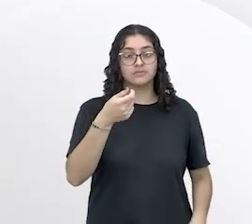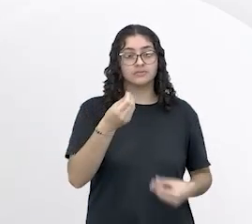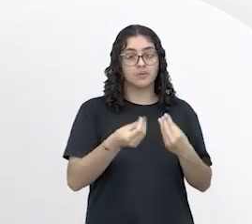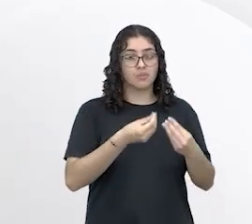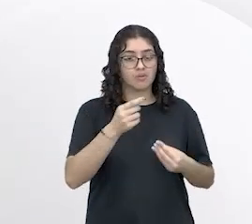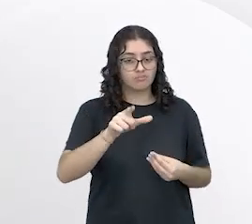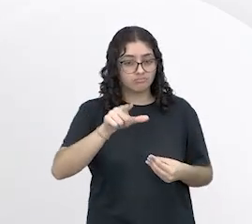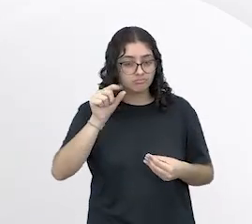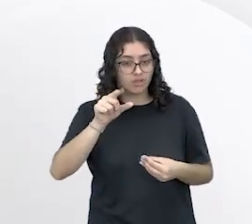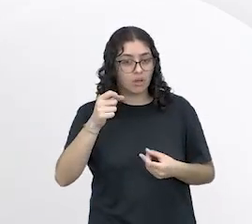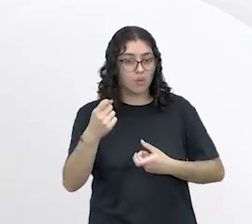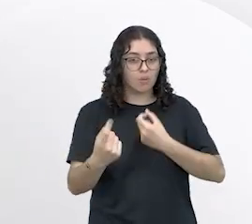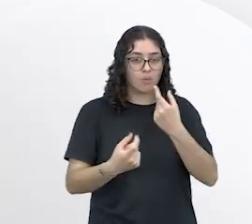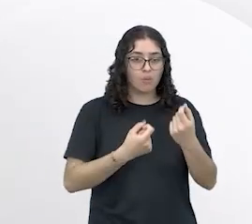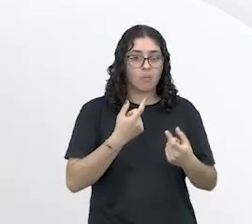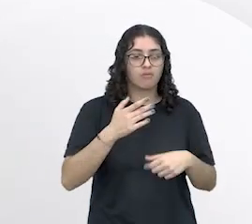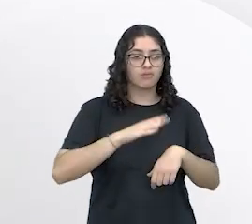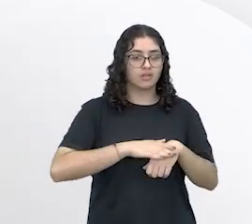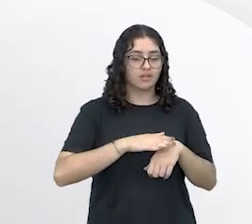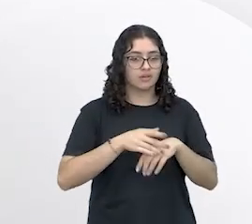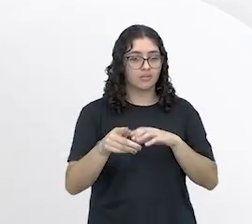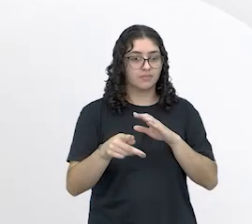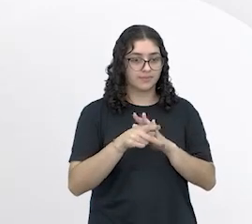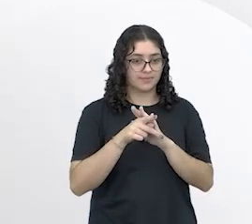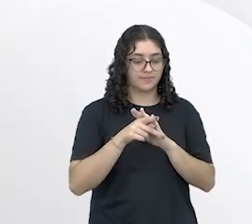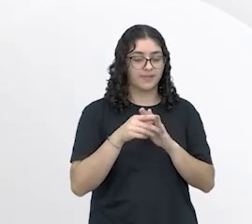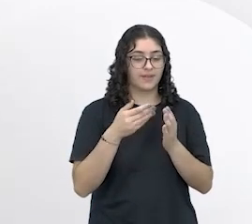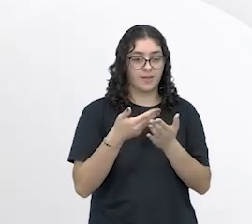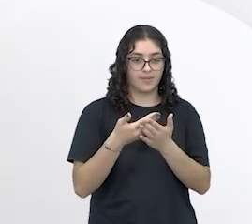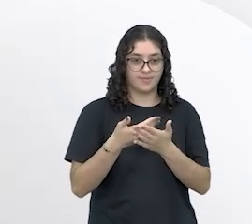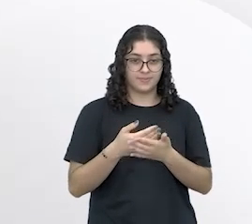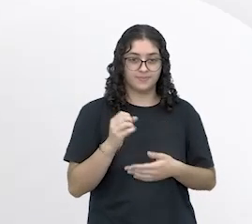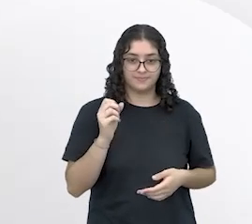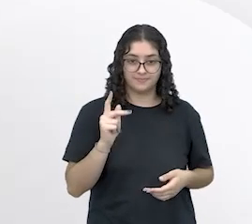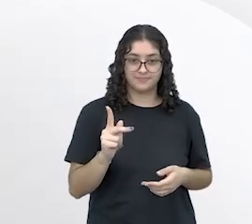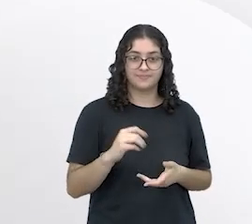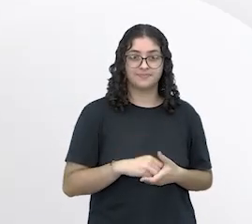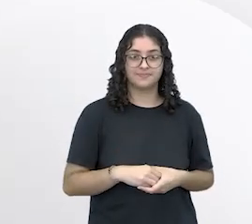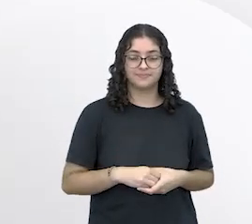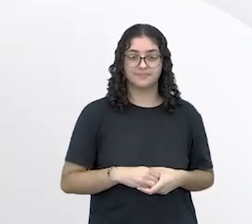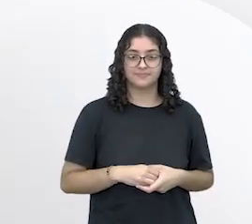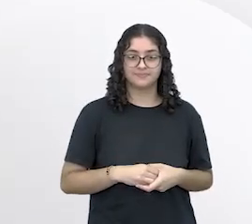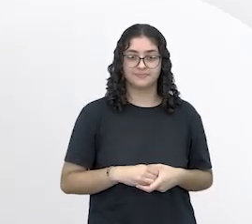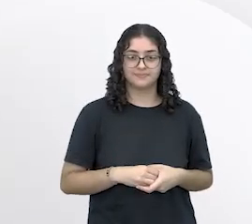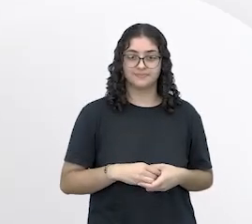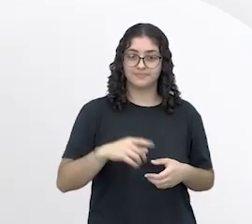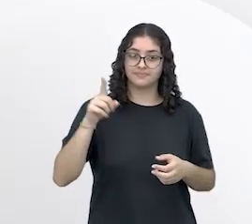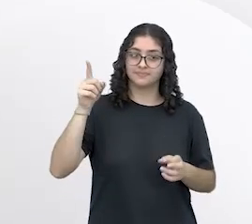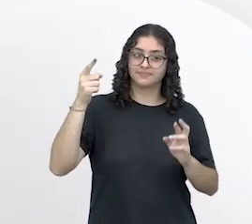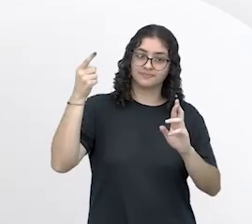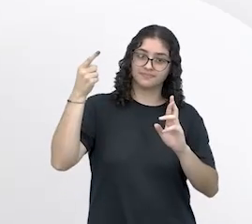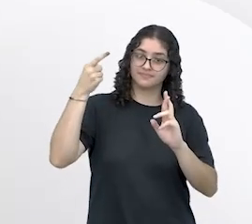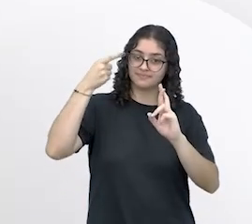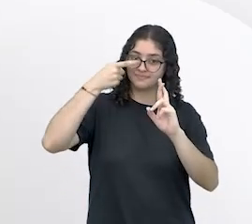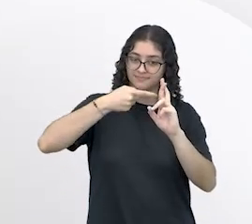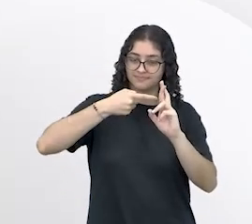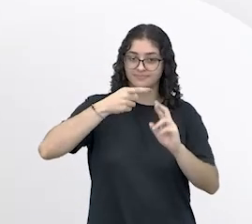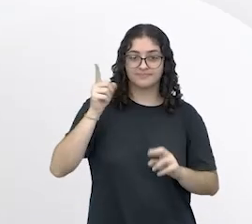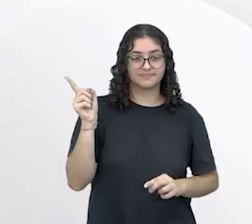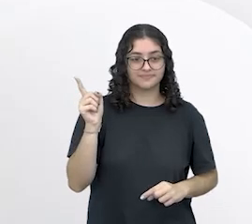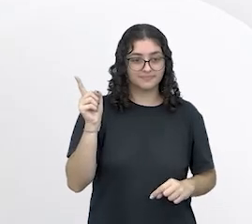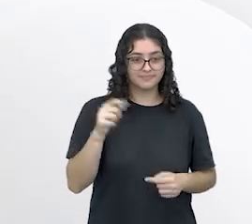selecionar algumas, né, para fazer parte do nosso plano de aula. Sim. As nossas referências aí